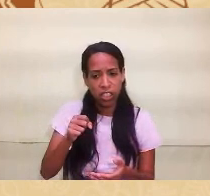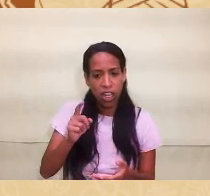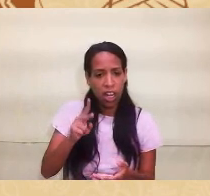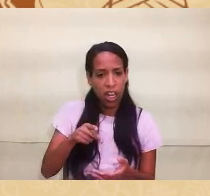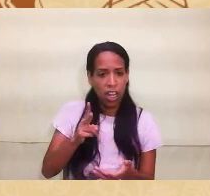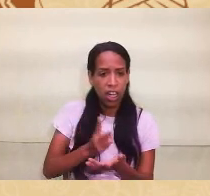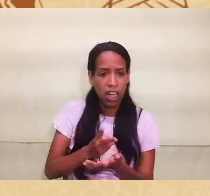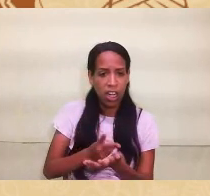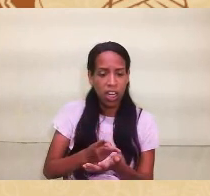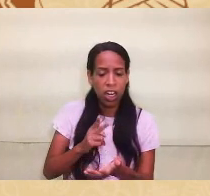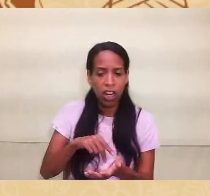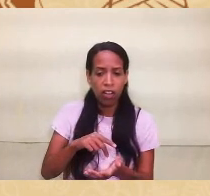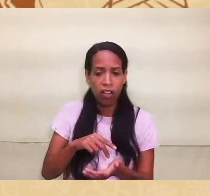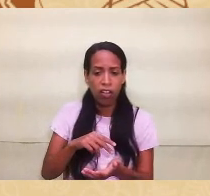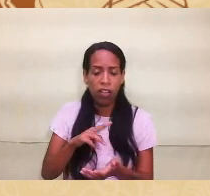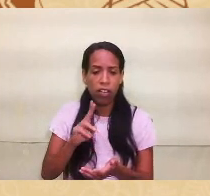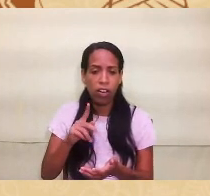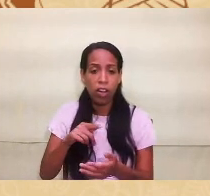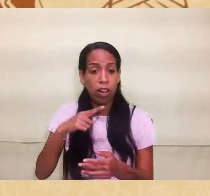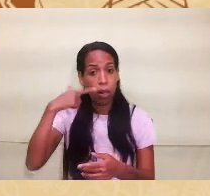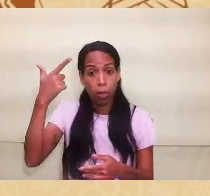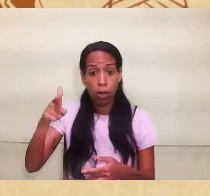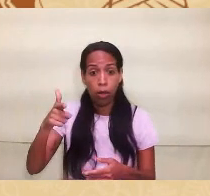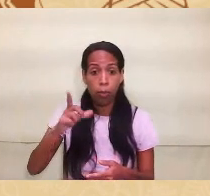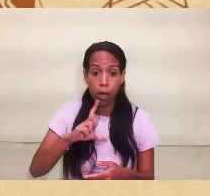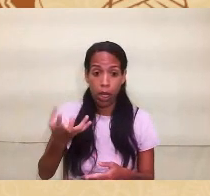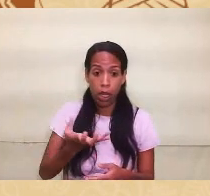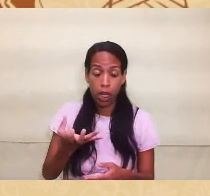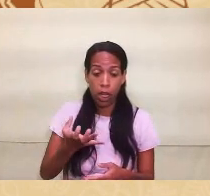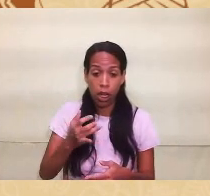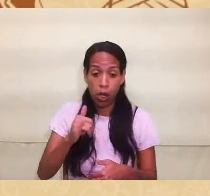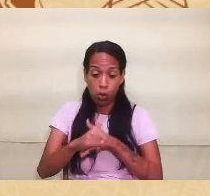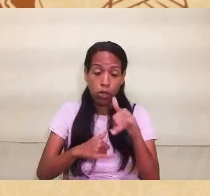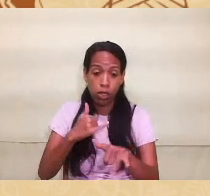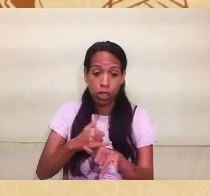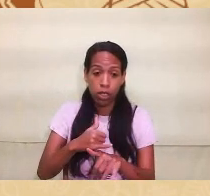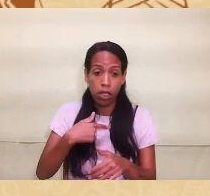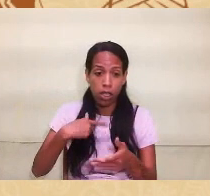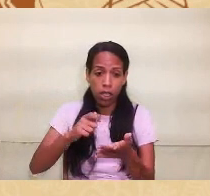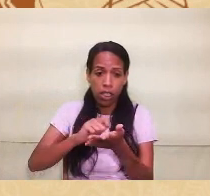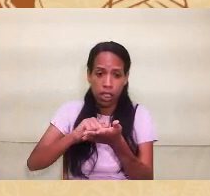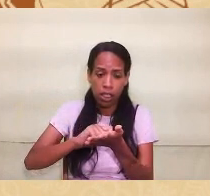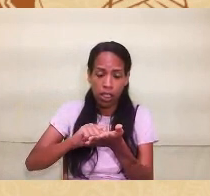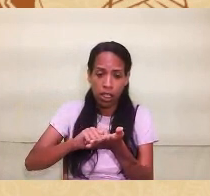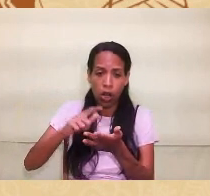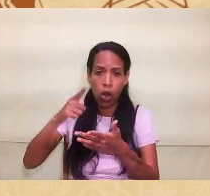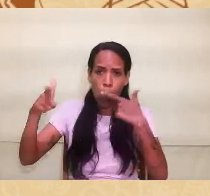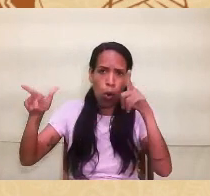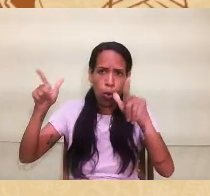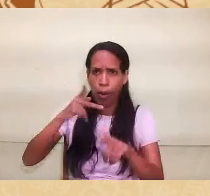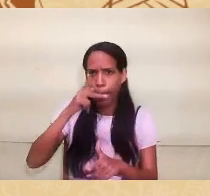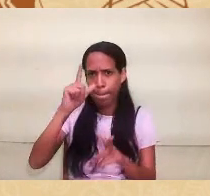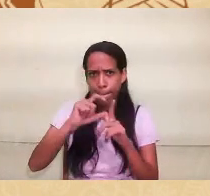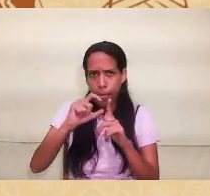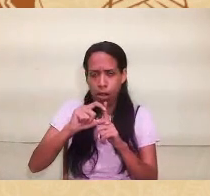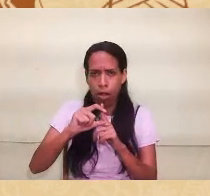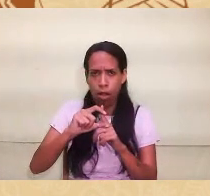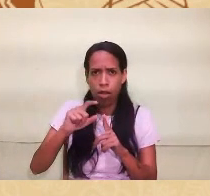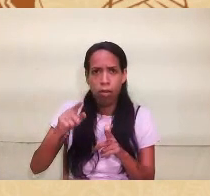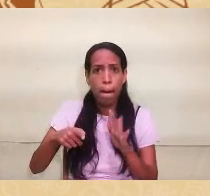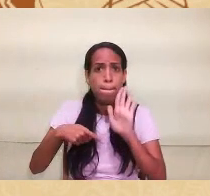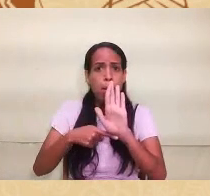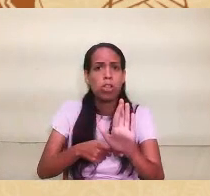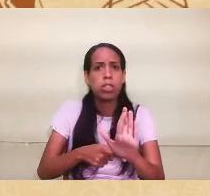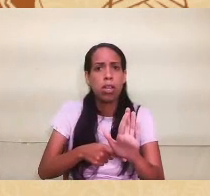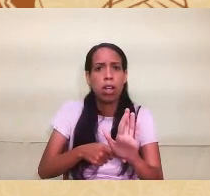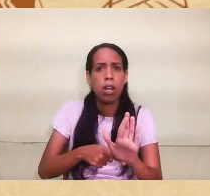É genocídio. Depois, se alguém quiser, te manda o site. É um artigo que eu escrevi por outras palavras, mostrando